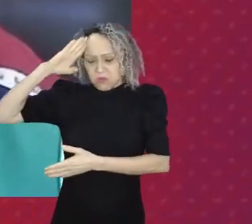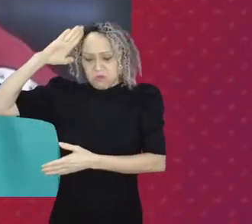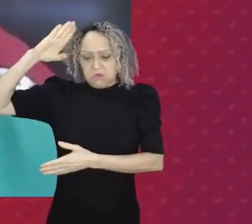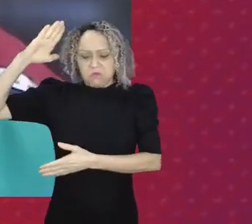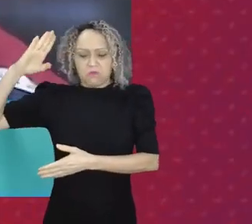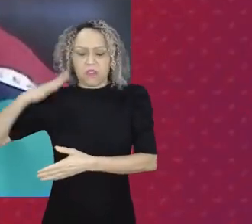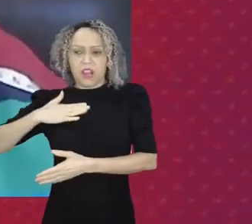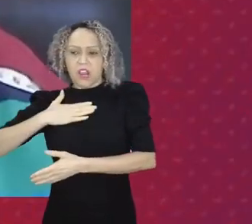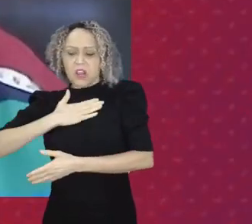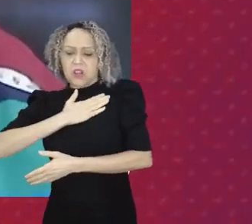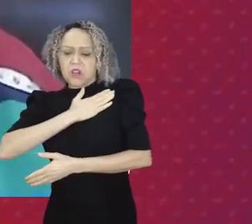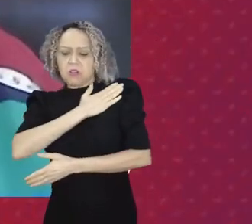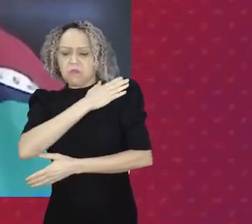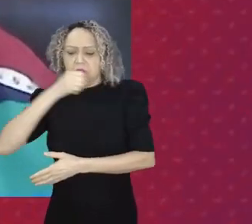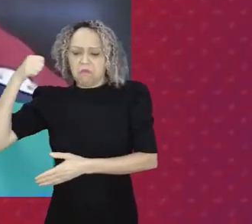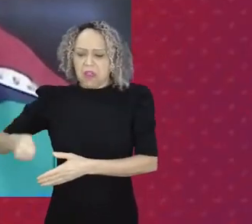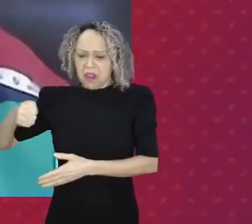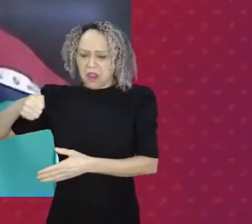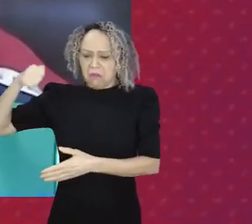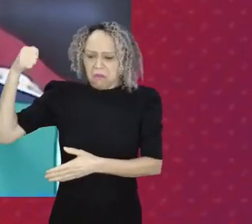ABC.